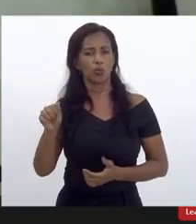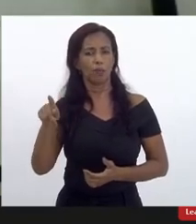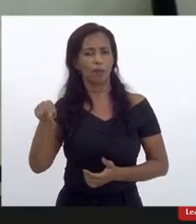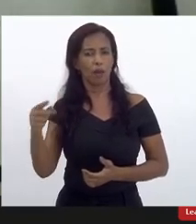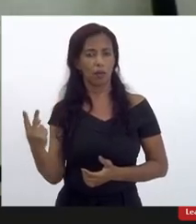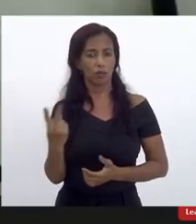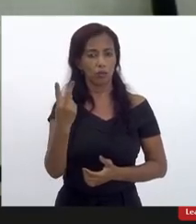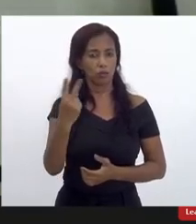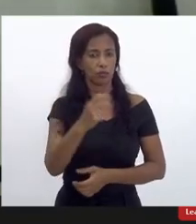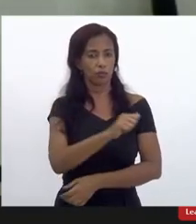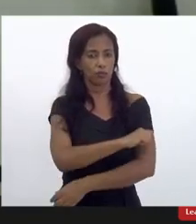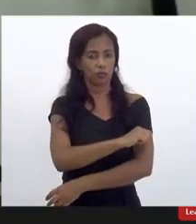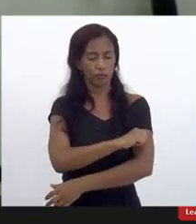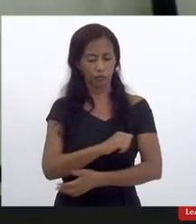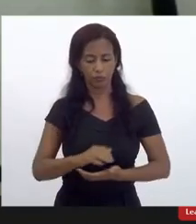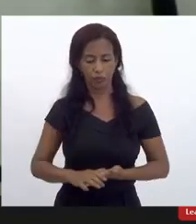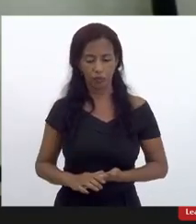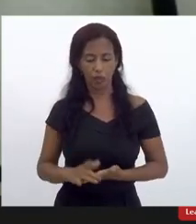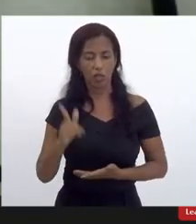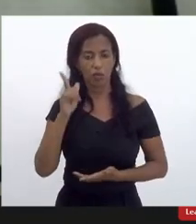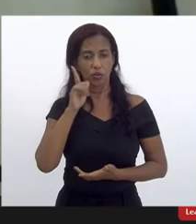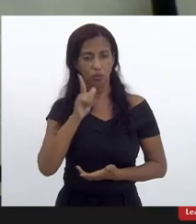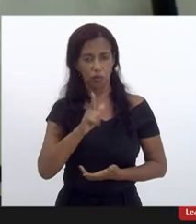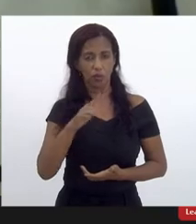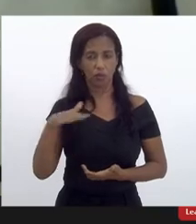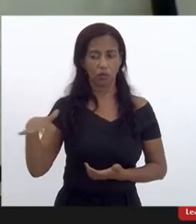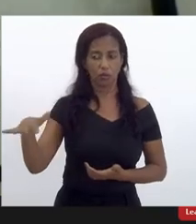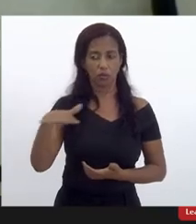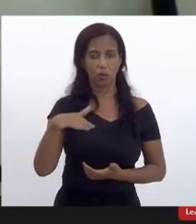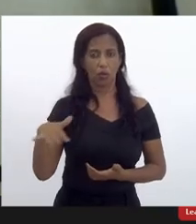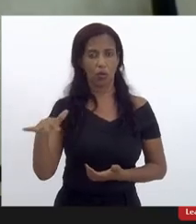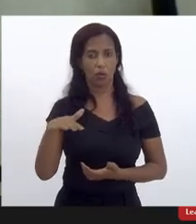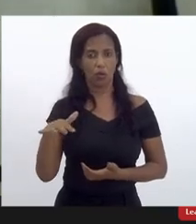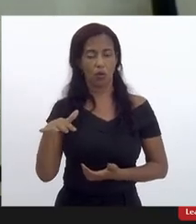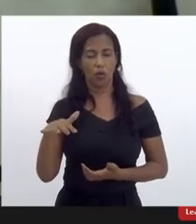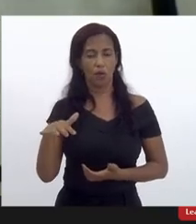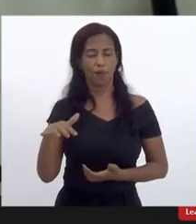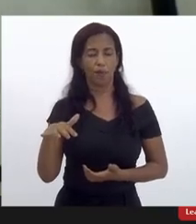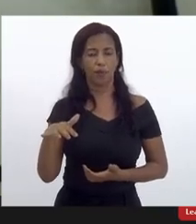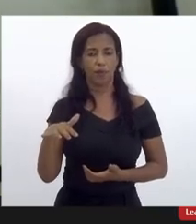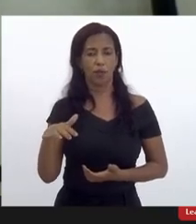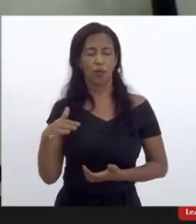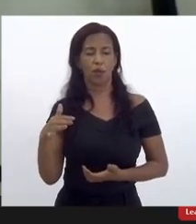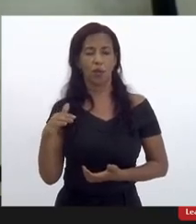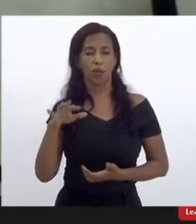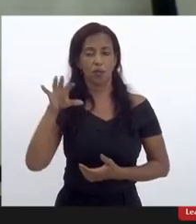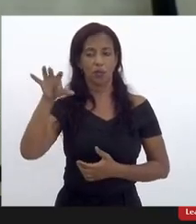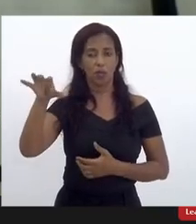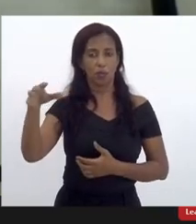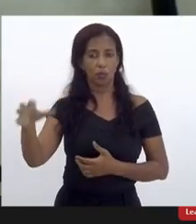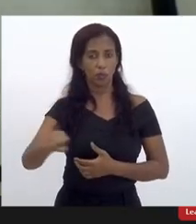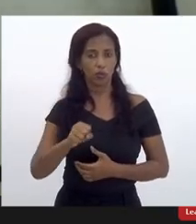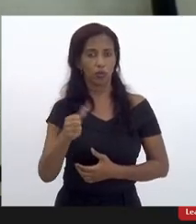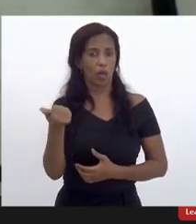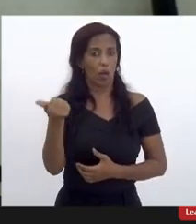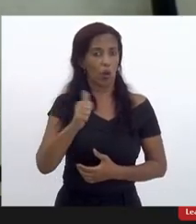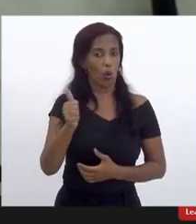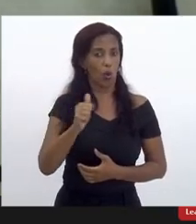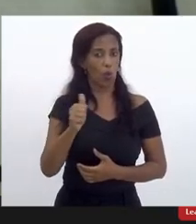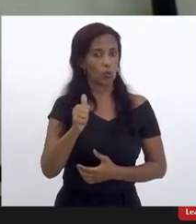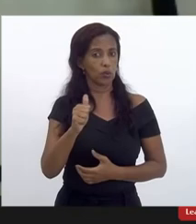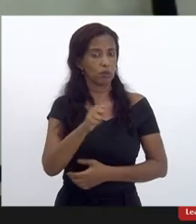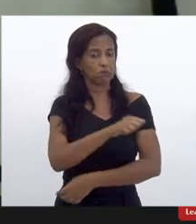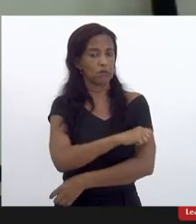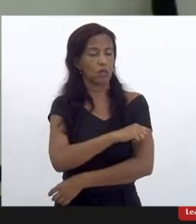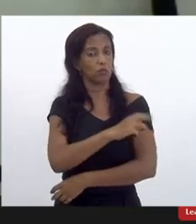Dos alunos, eles conseguiram resgatar 11 alunos e de terceiro ano, que são os alunos